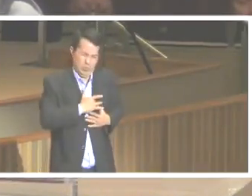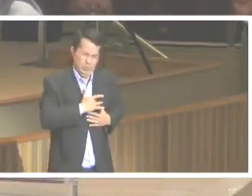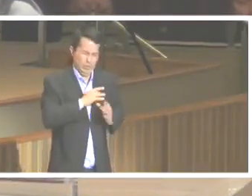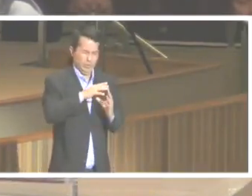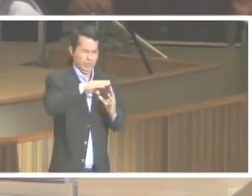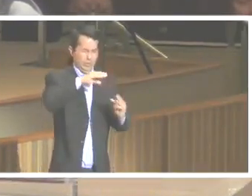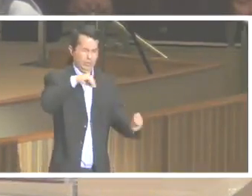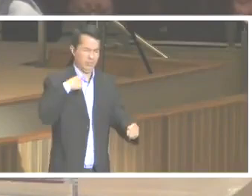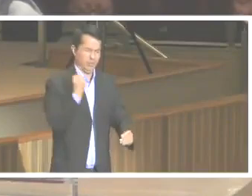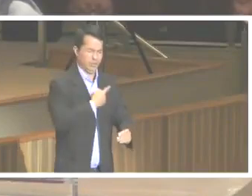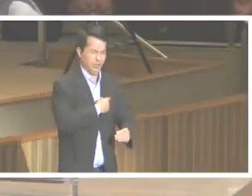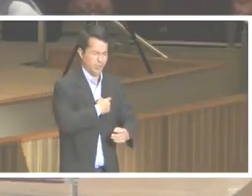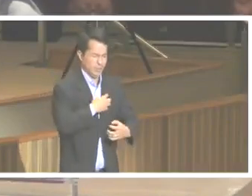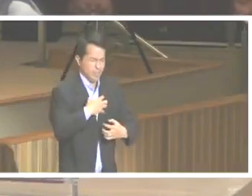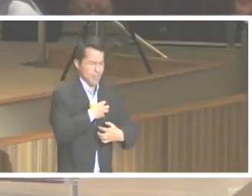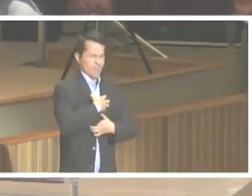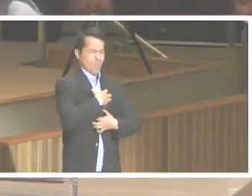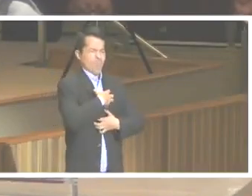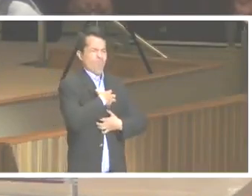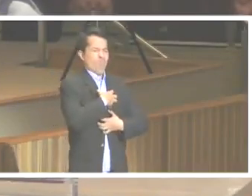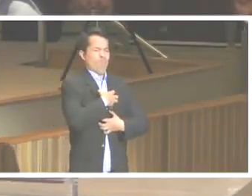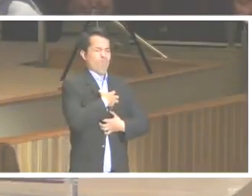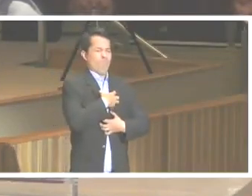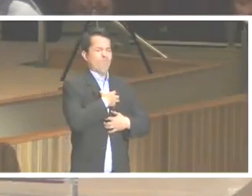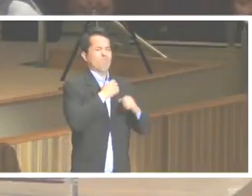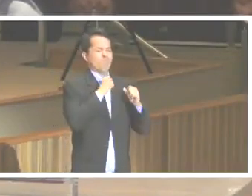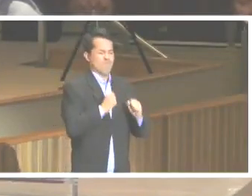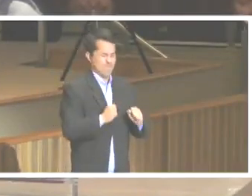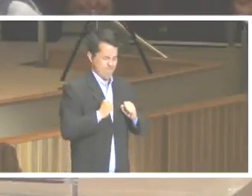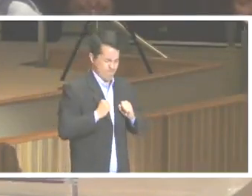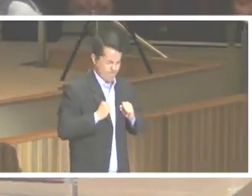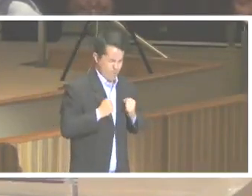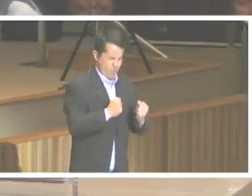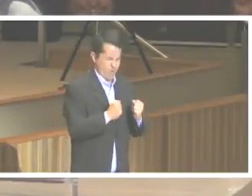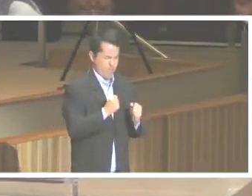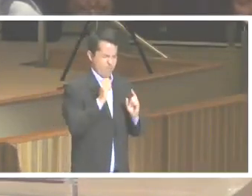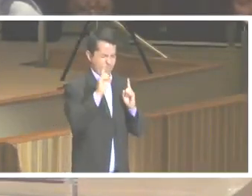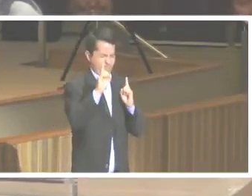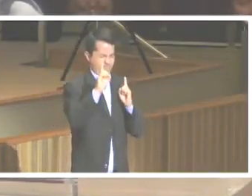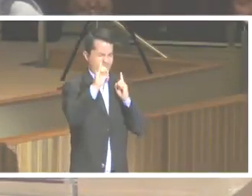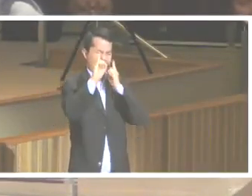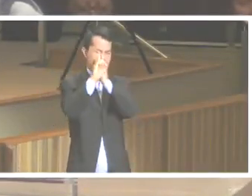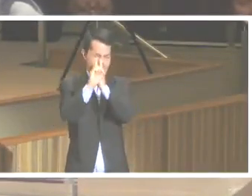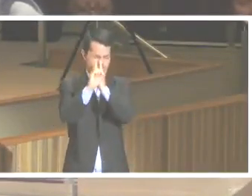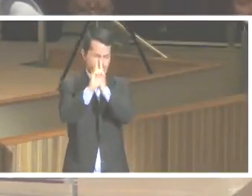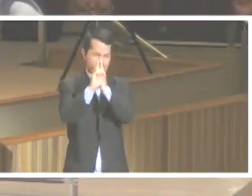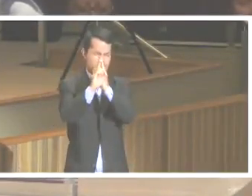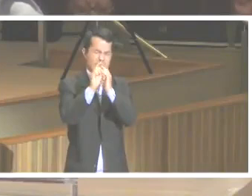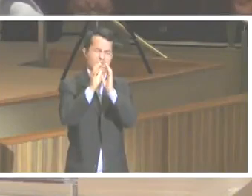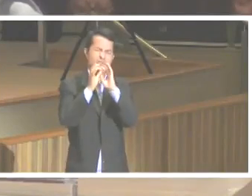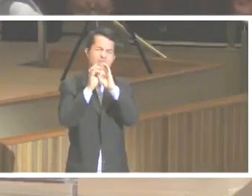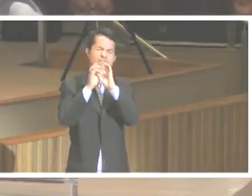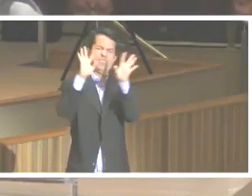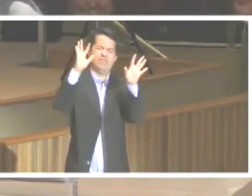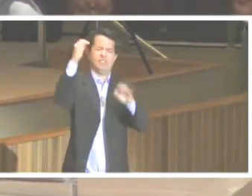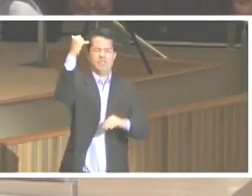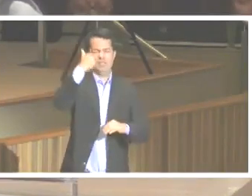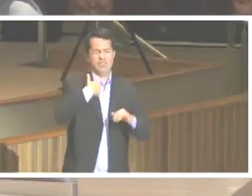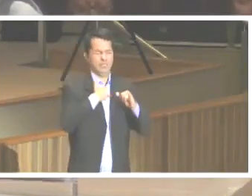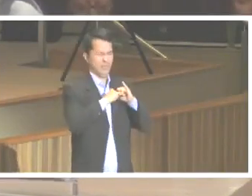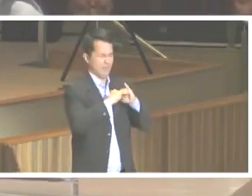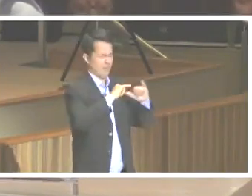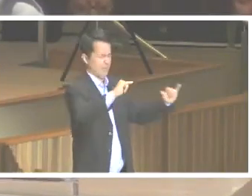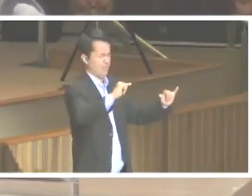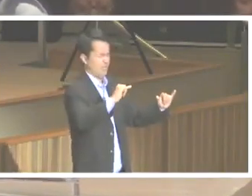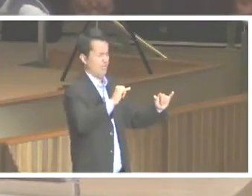e responder ao chamado fala conosco para é aquilo que oramos em nome de jesus